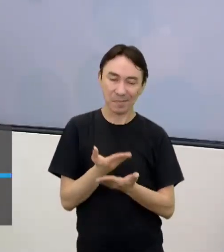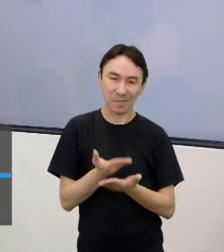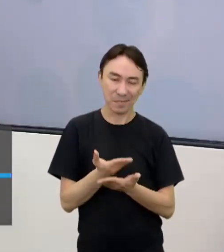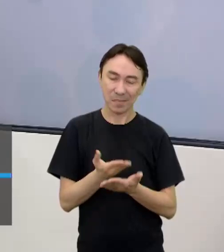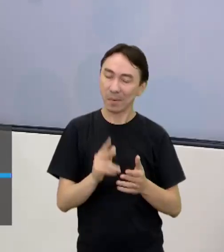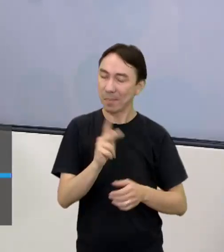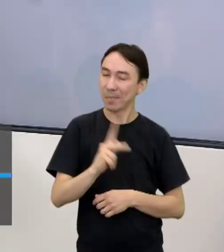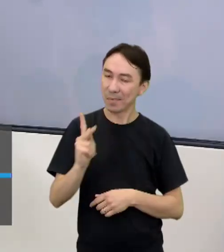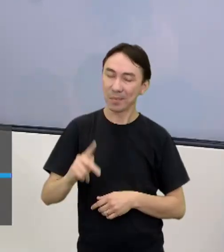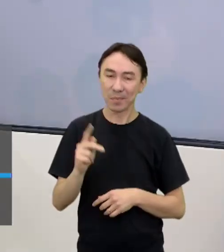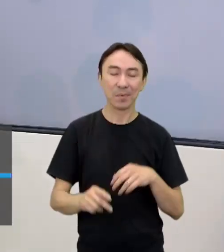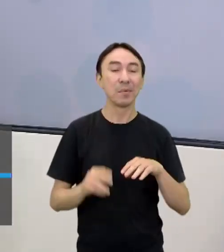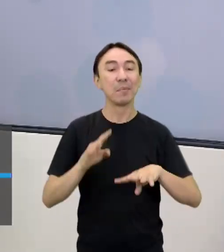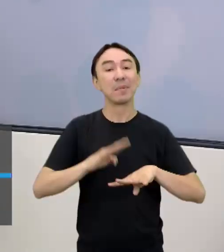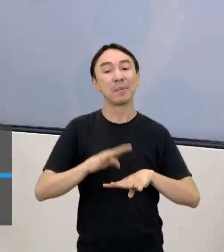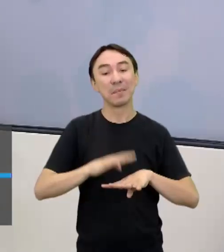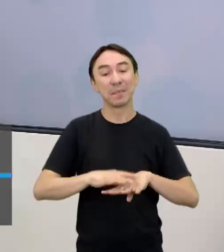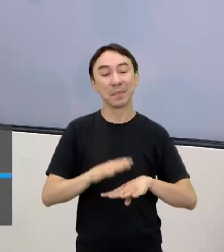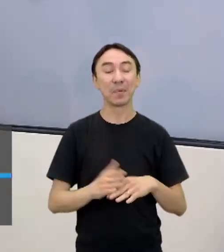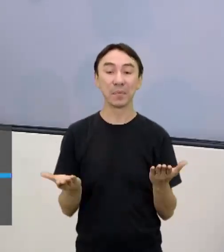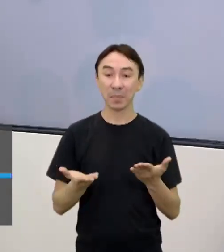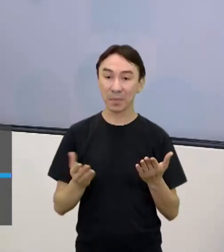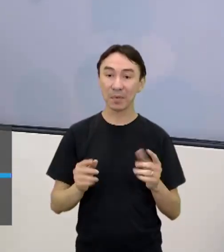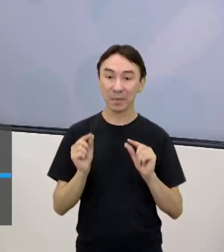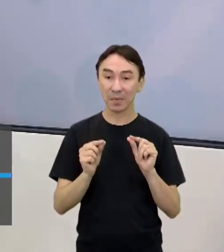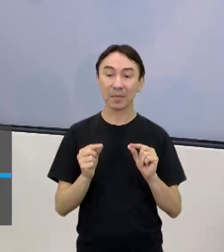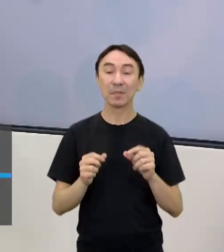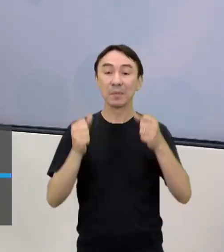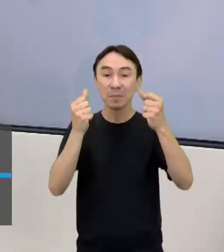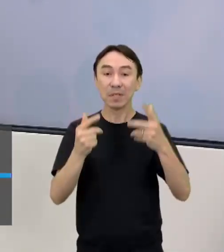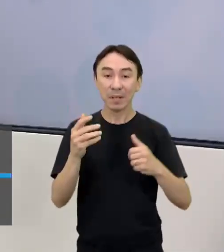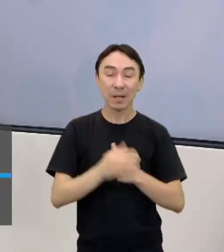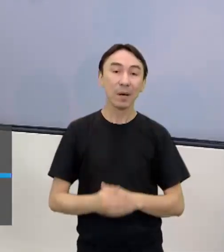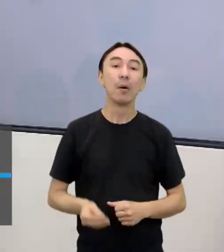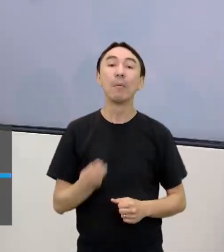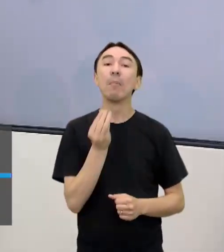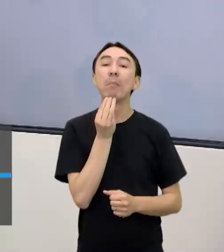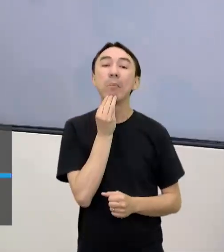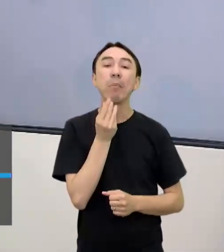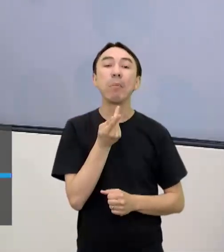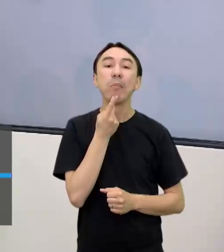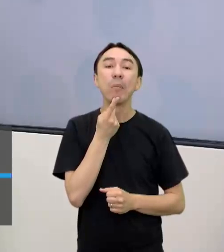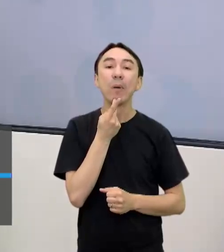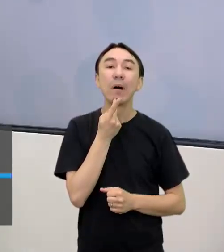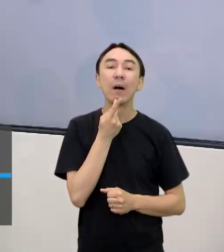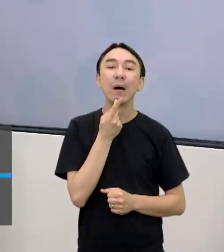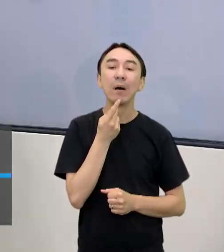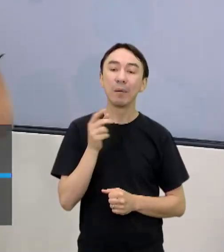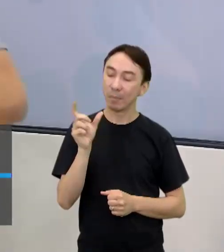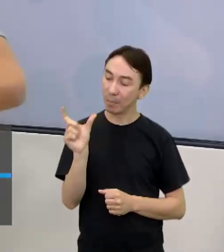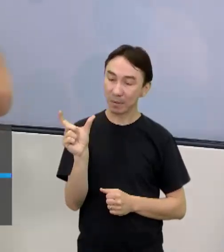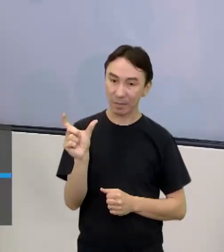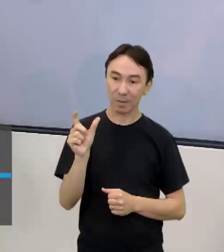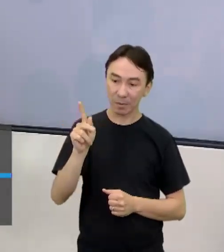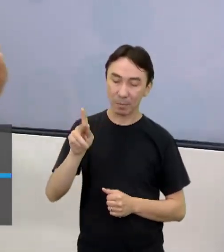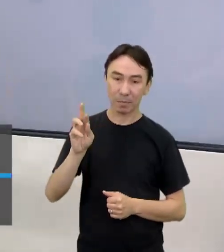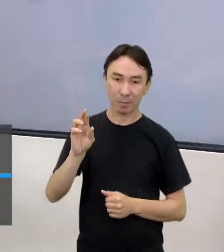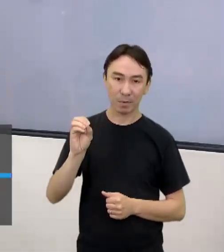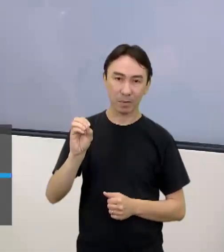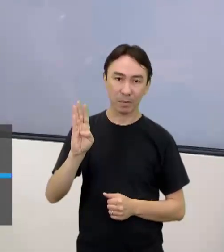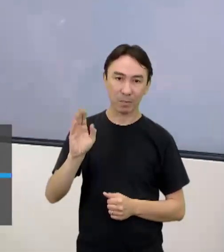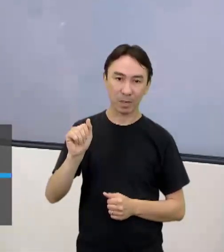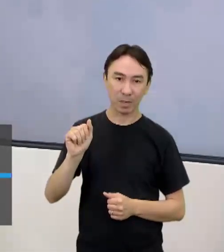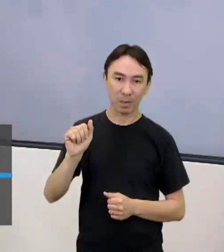para falar sobre probabilidade, uma palavrinha nova aí para vocês. Pam, pararam, probabilidade. Vocês vão entender do que se trata